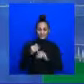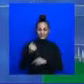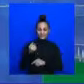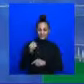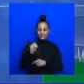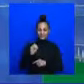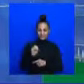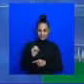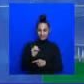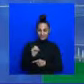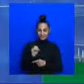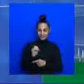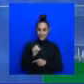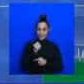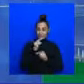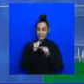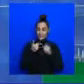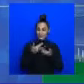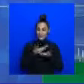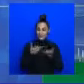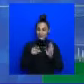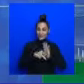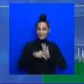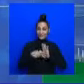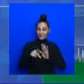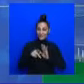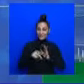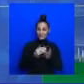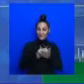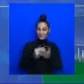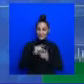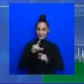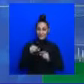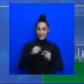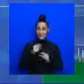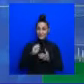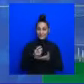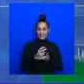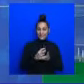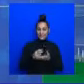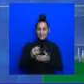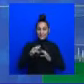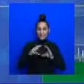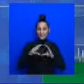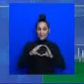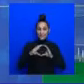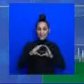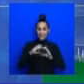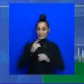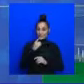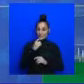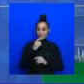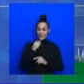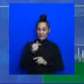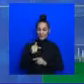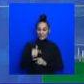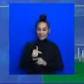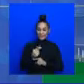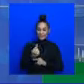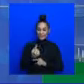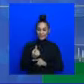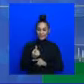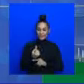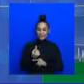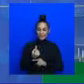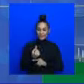de 01 a 80 boa sorte para você começando o sorteio da Quina bola vermelha 71 vermelha